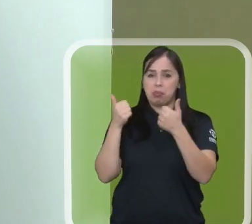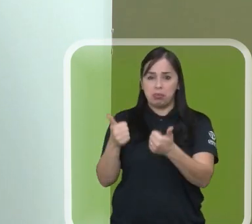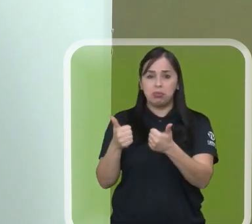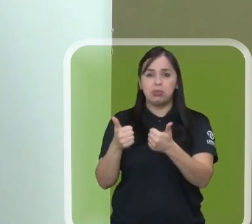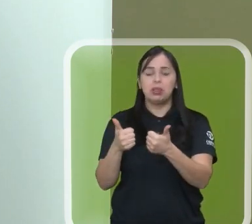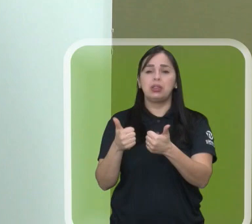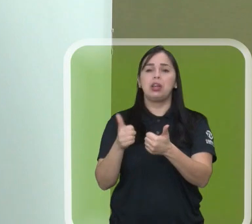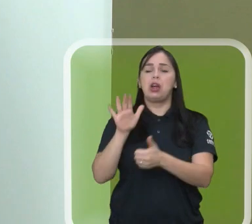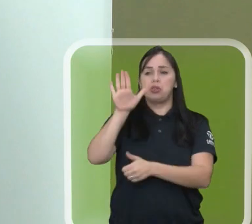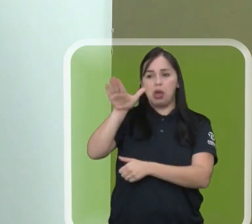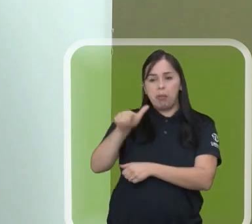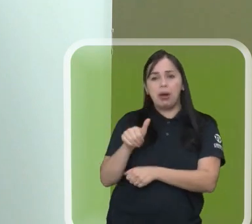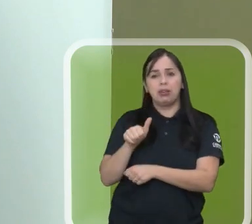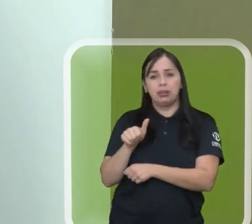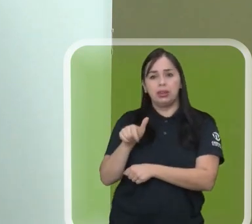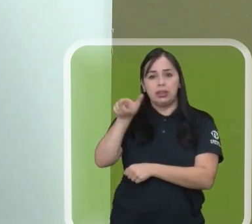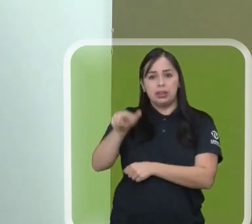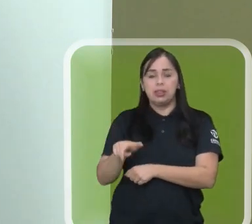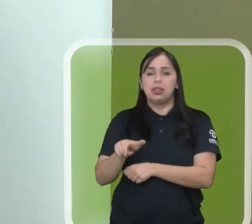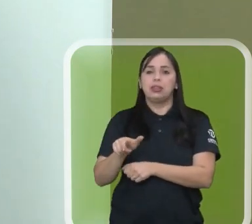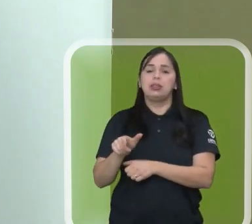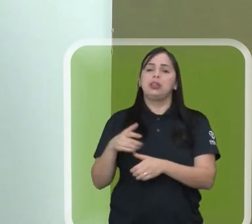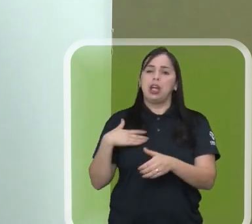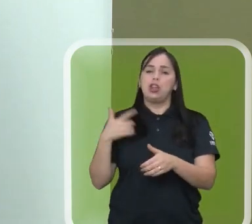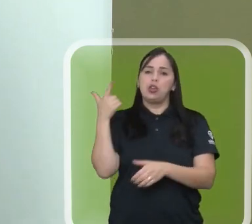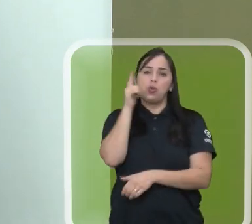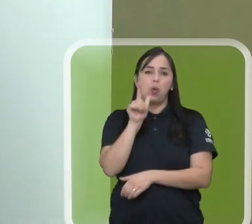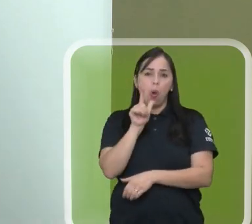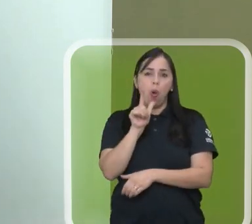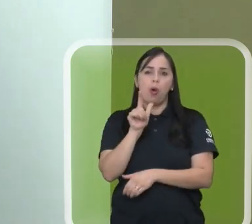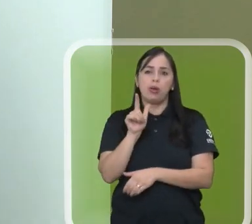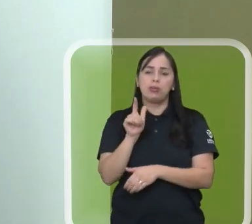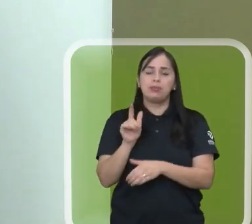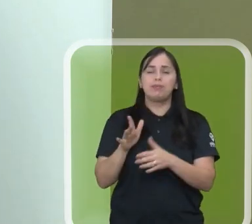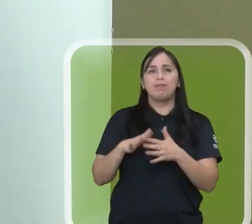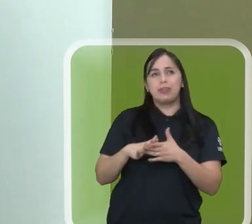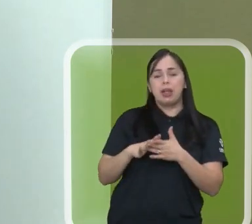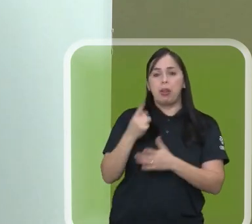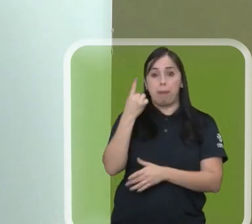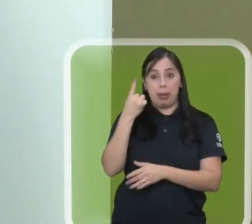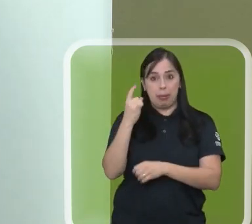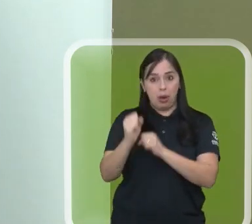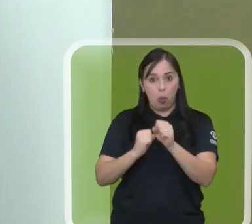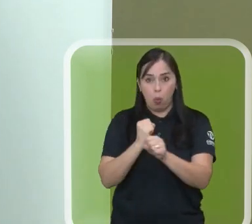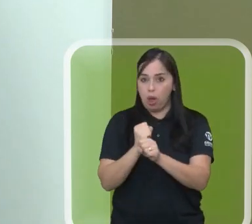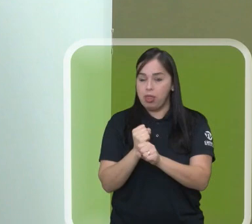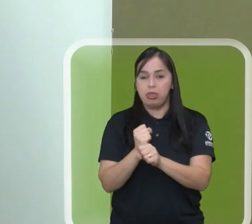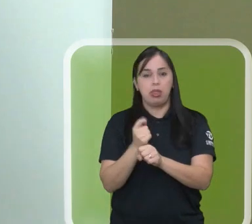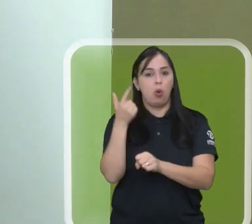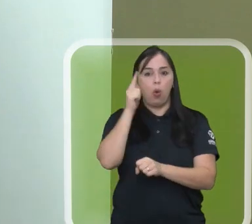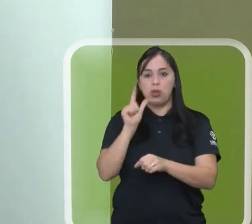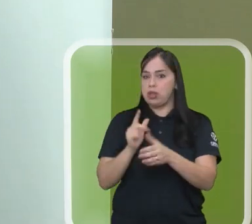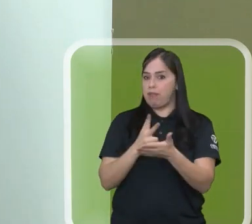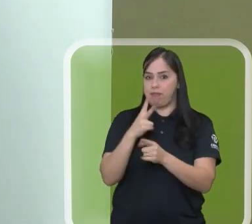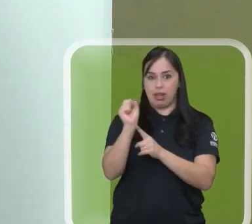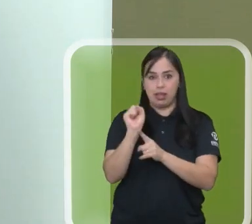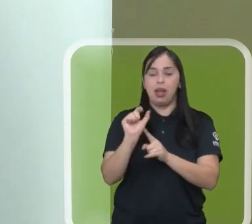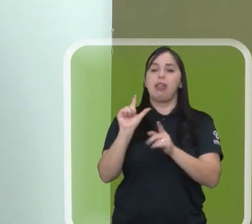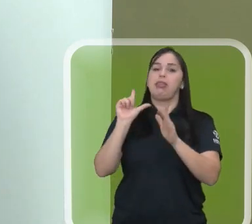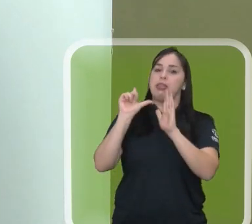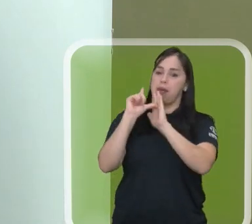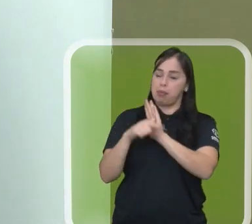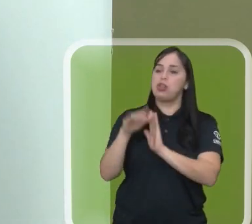aí eu trouxe o Ricardo Costa e a gente acabou aí conseguindo. Apesar que no primeiro ano a gente não conseguiu acesso mesmo com ele. Depois, novamente, eu trouxe ele de